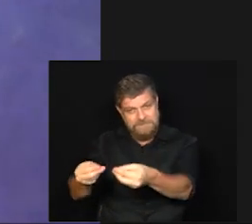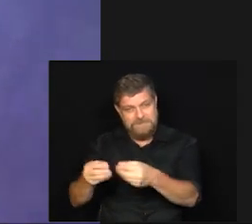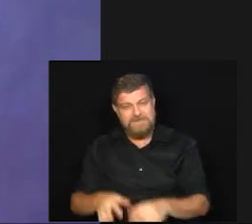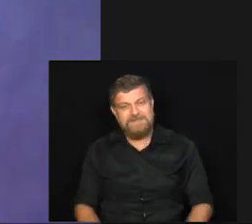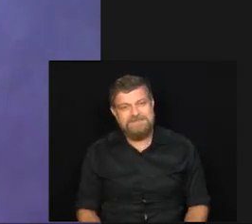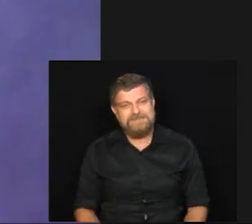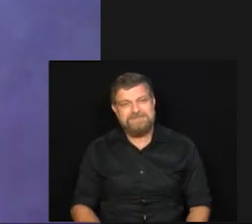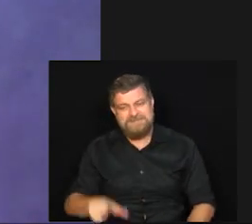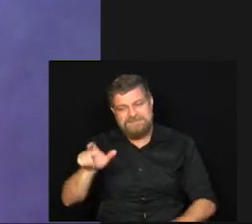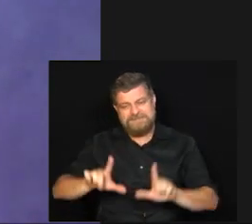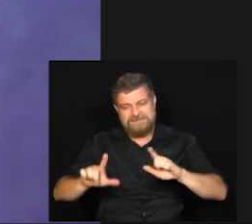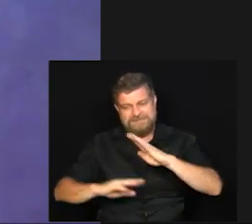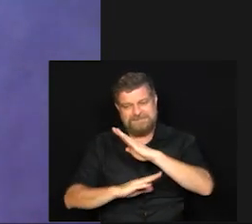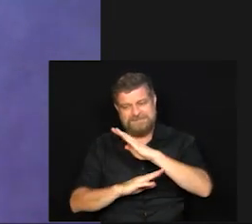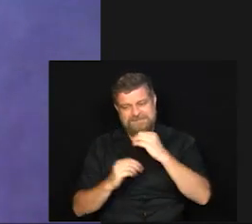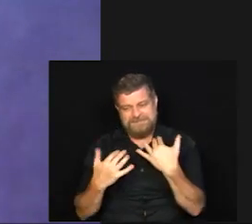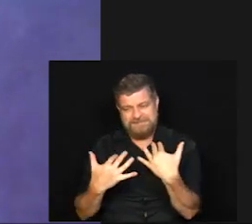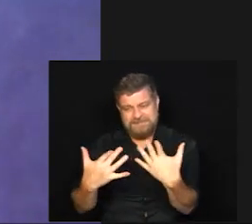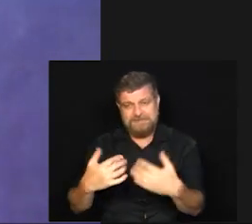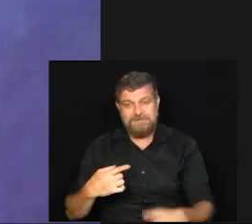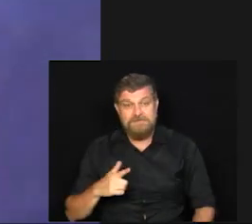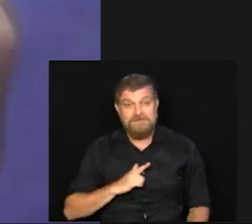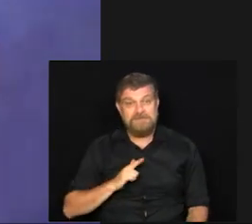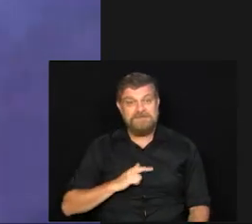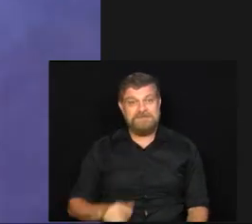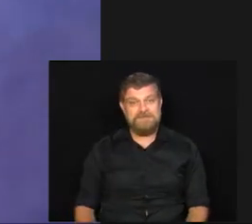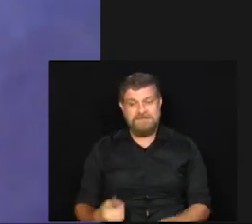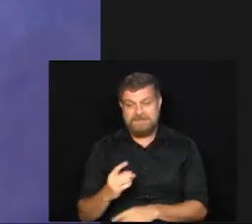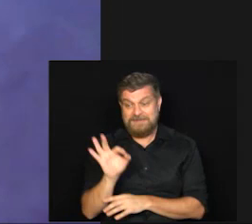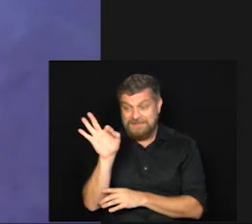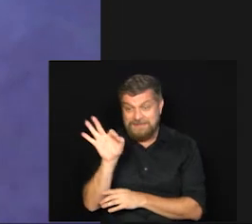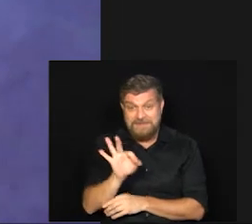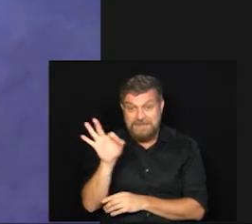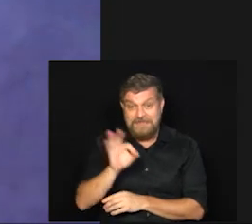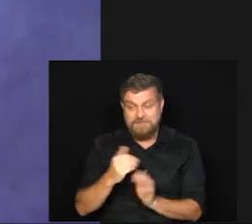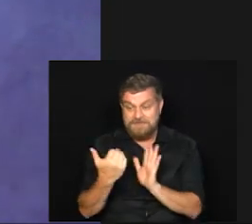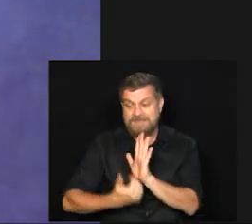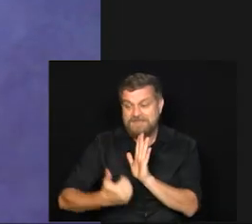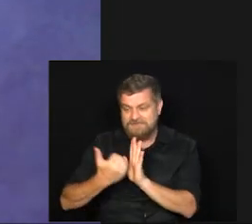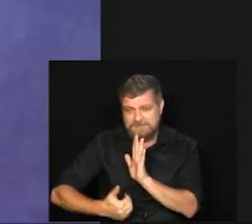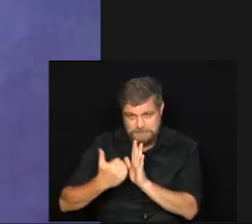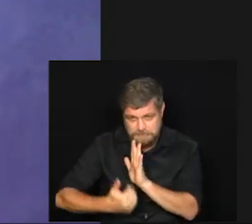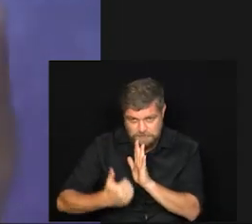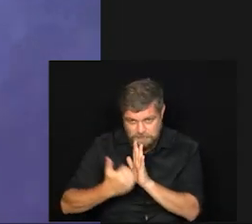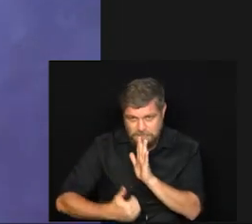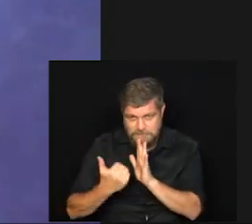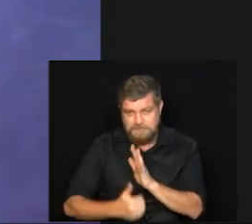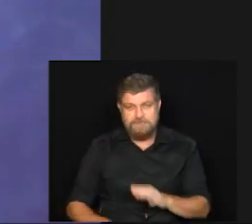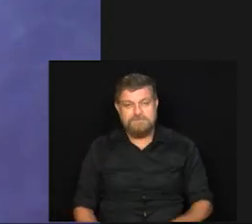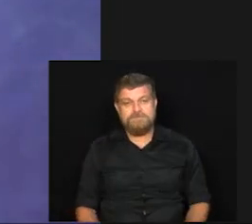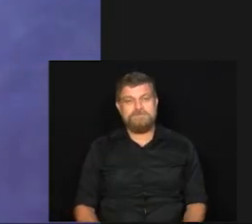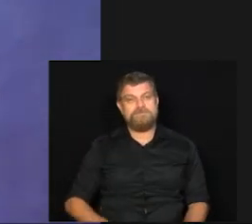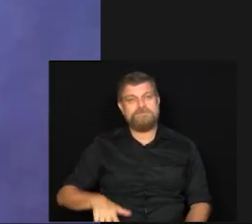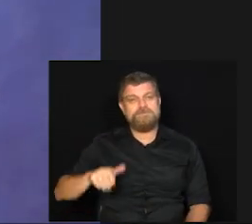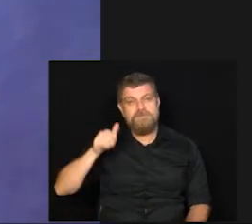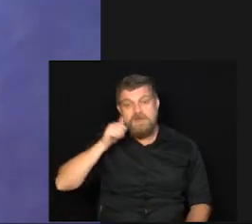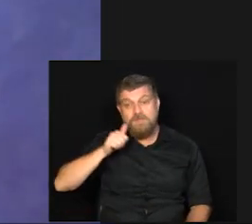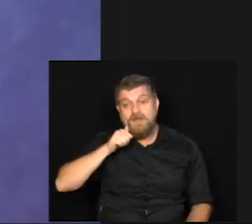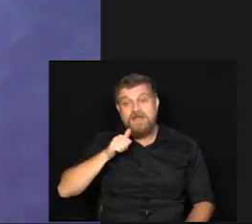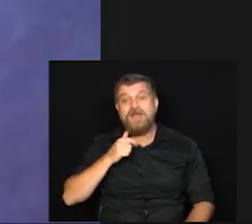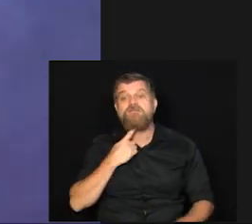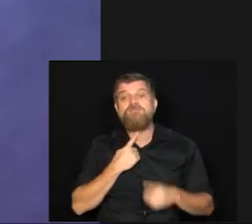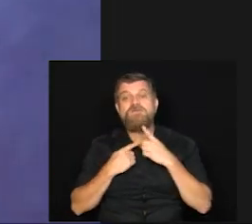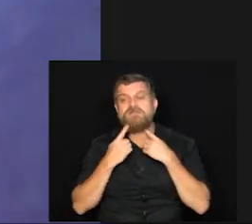telespectadoras aqui do programa, a gente vai conceder um cupom de 10% de desconto, tá? Para quem quiser adquirir o